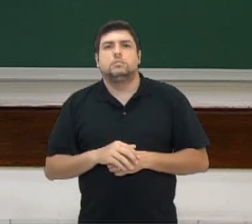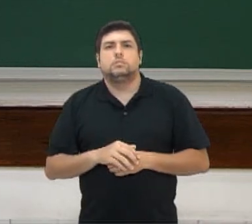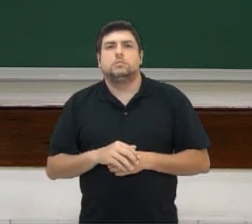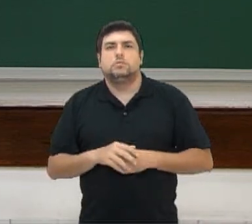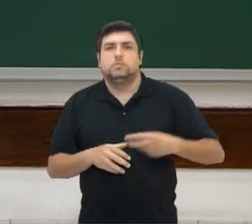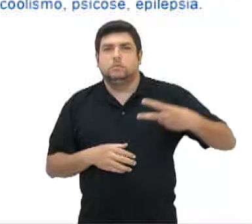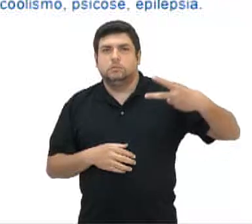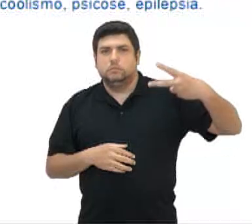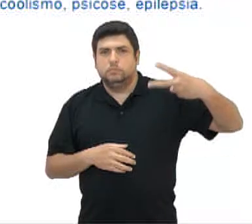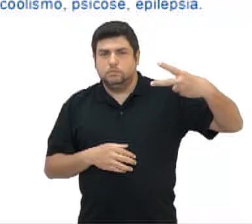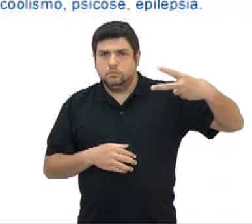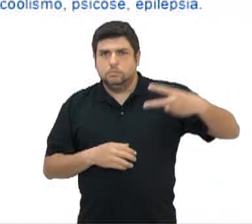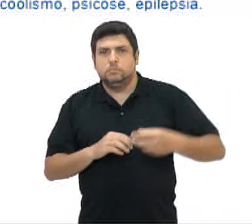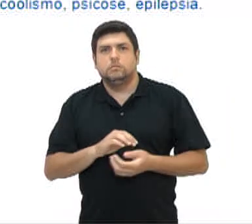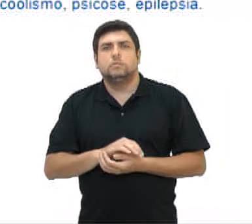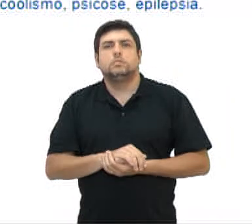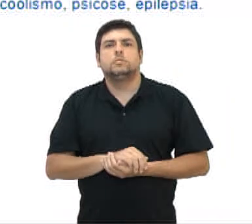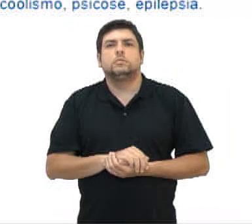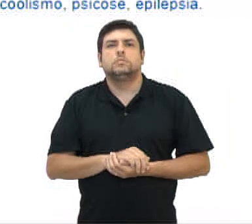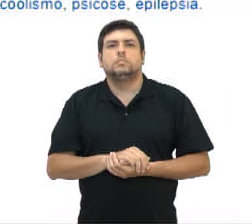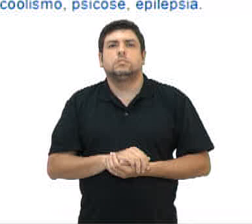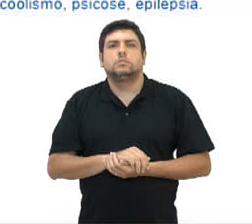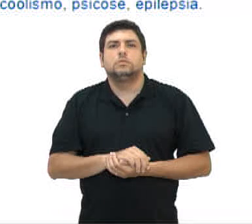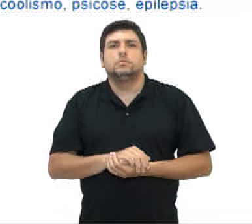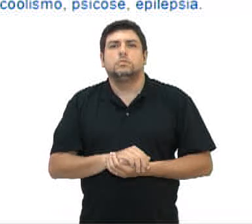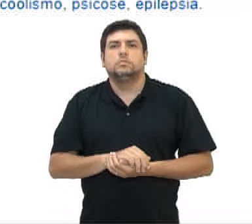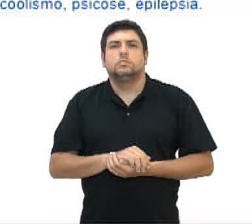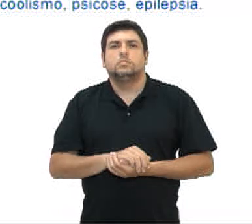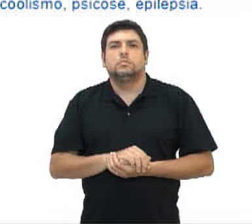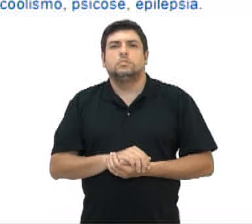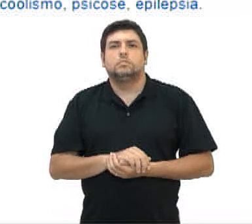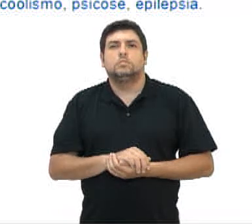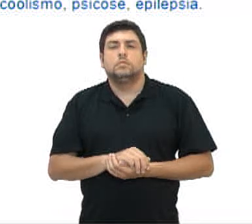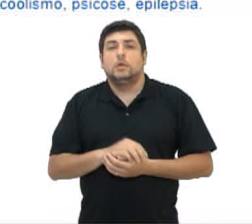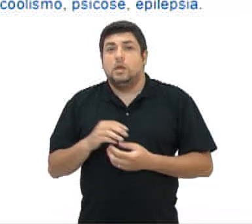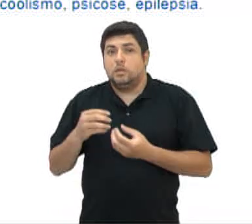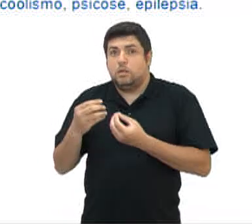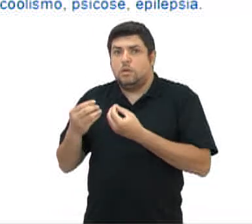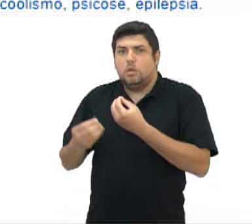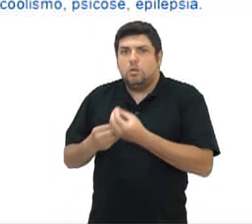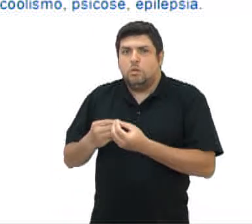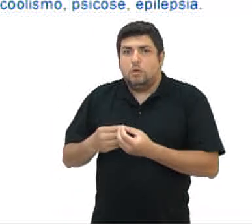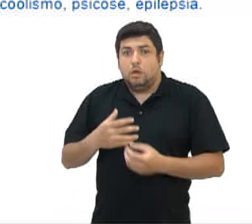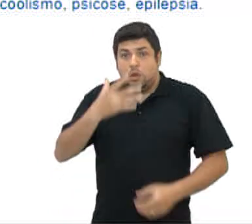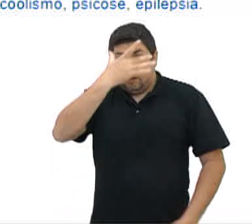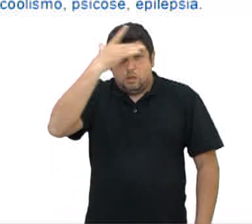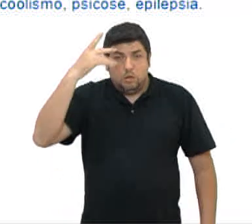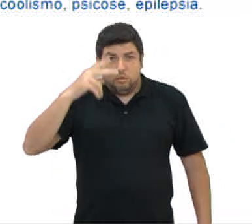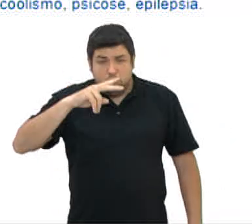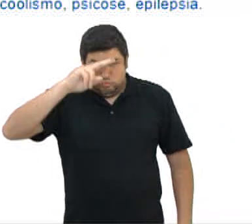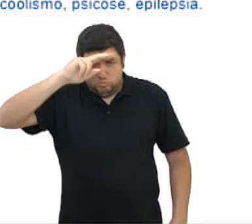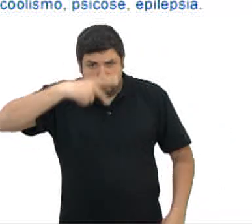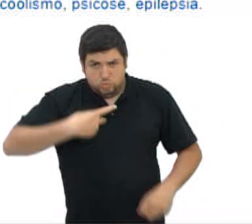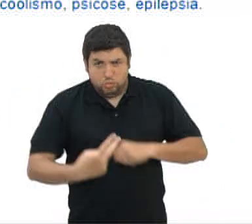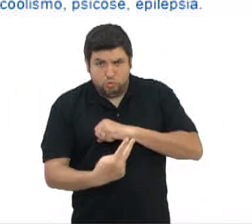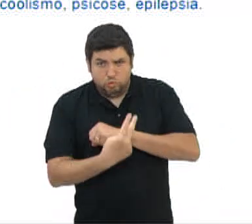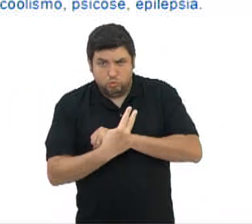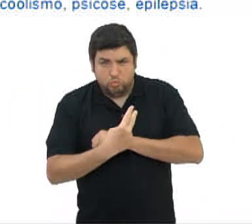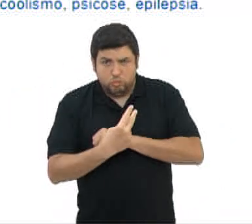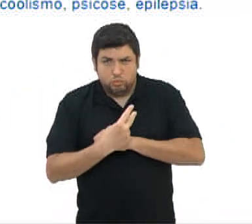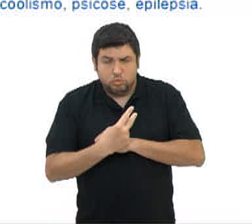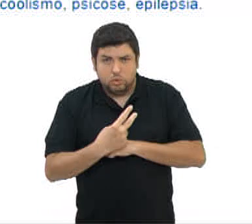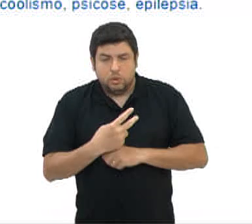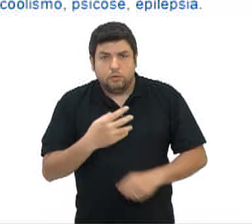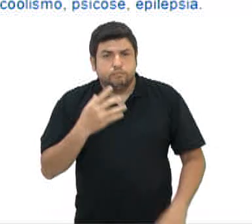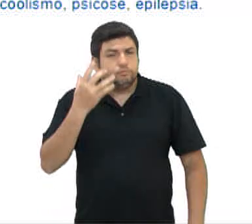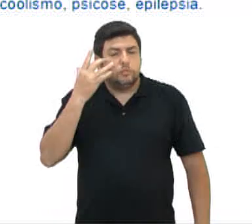Segundo modelo, locais estabelecidos para cuidar de pessoas consideradas incapazes de cuidar de si mesmas, né? De si mesmas agora,